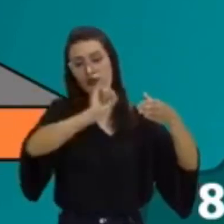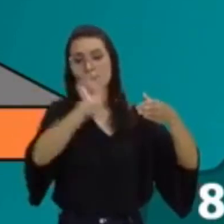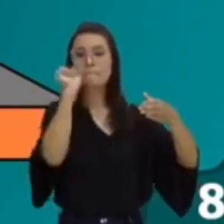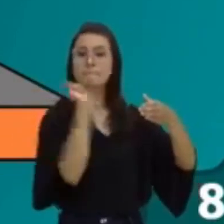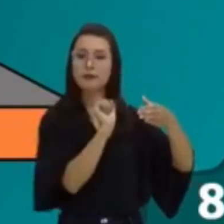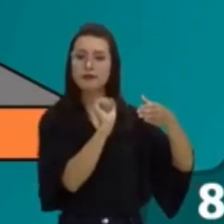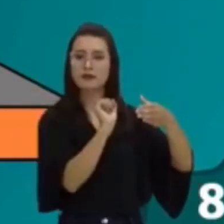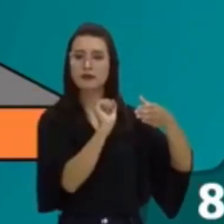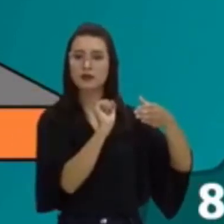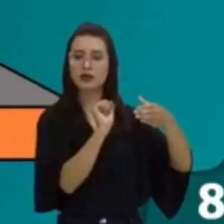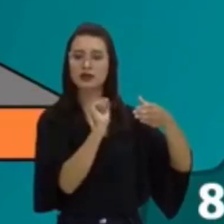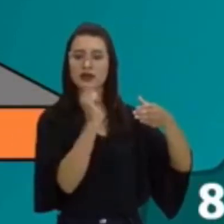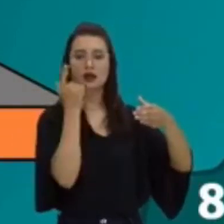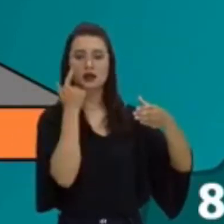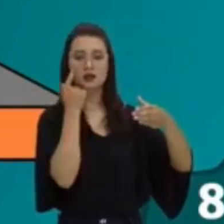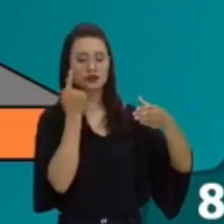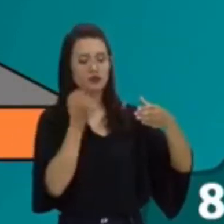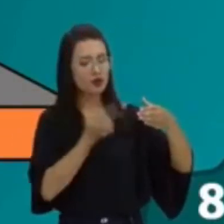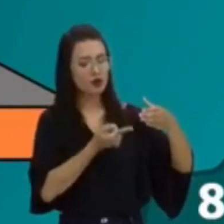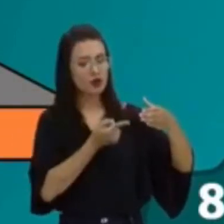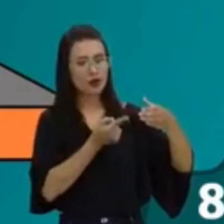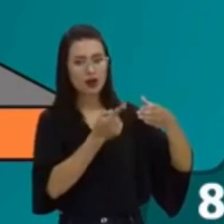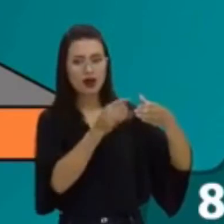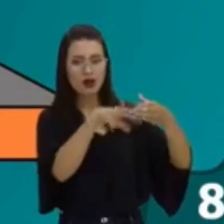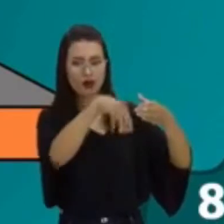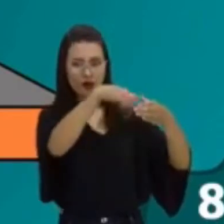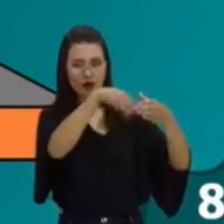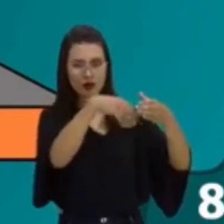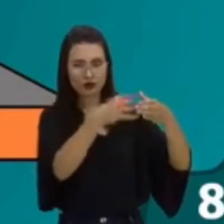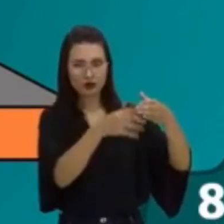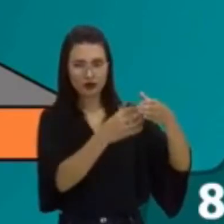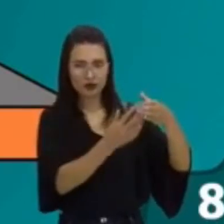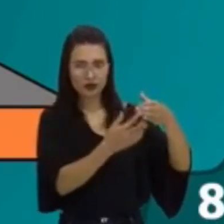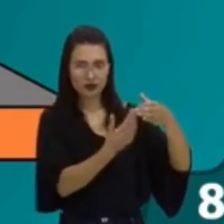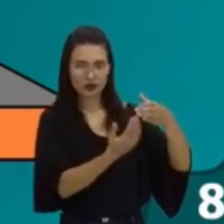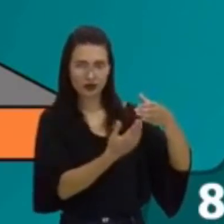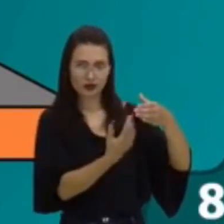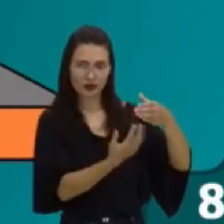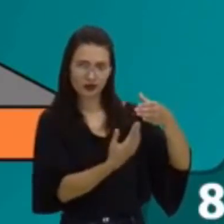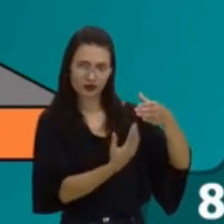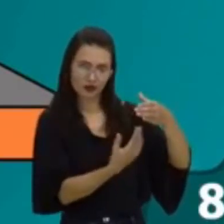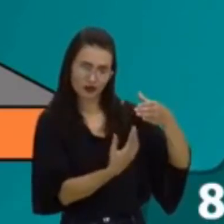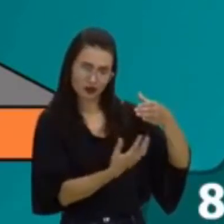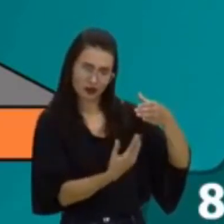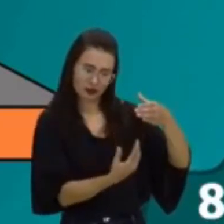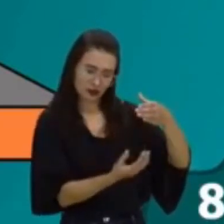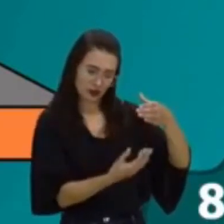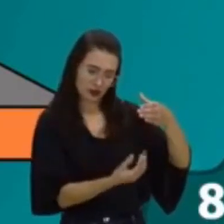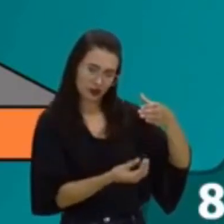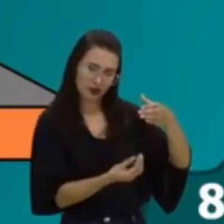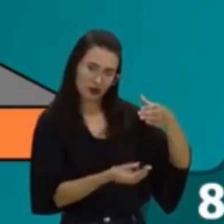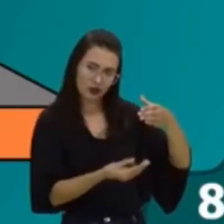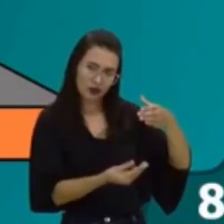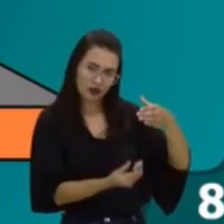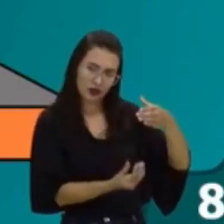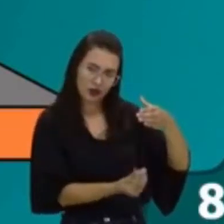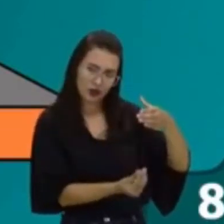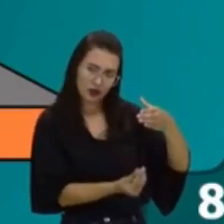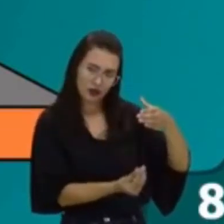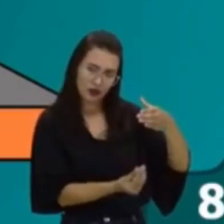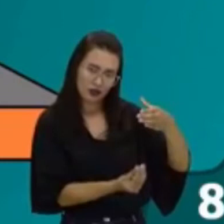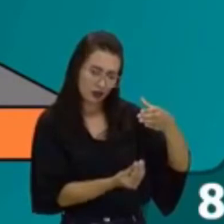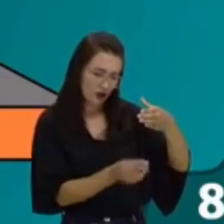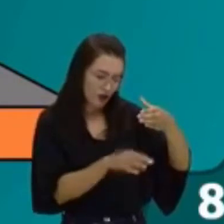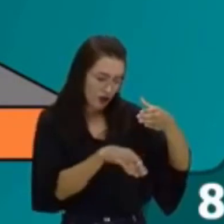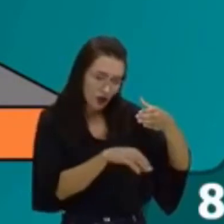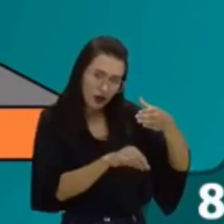de mexer e ele entrar em equilíbrio, o açúcar excedente vai se depositar no fundo da jarra.